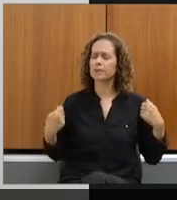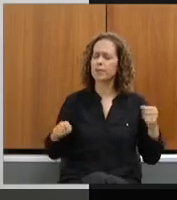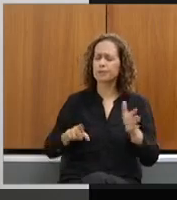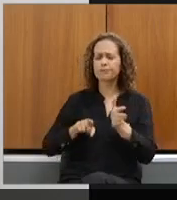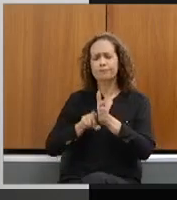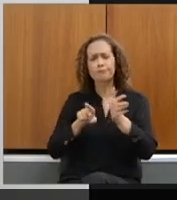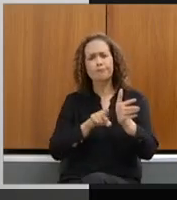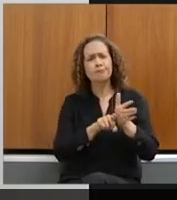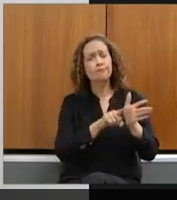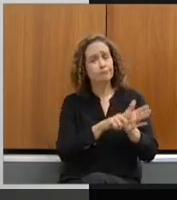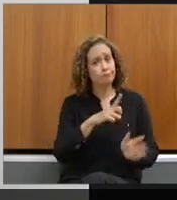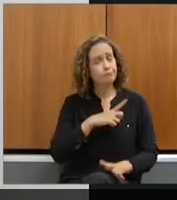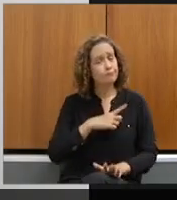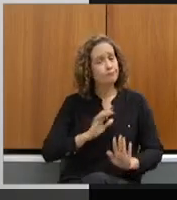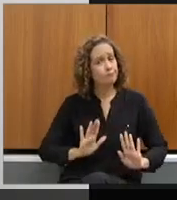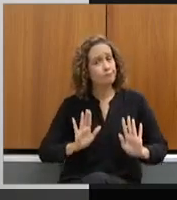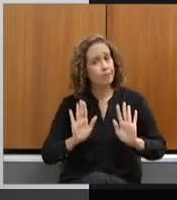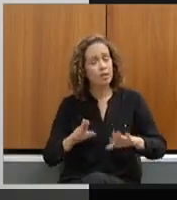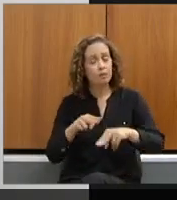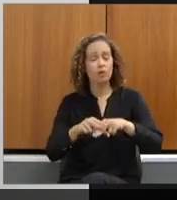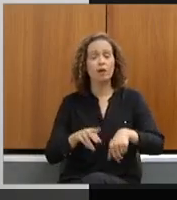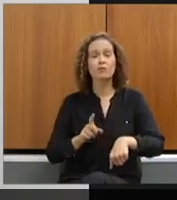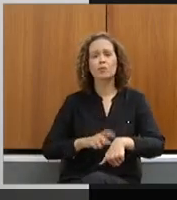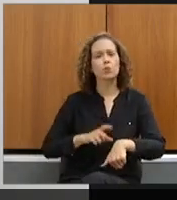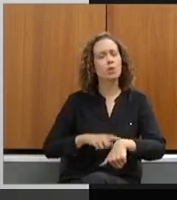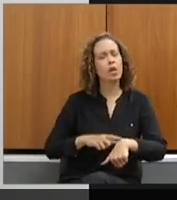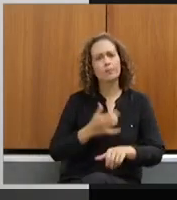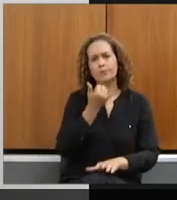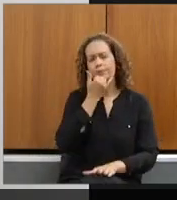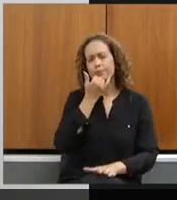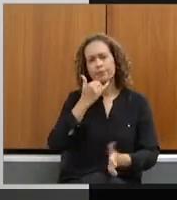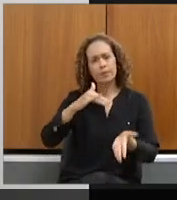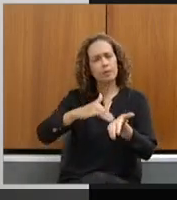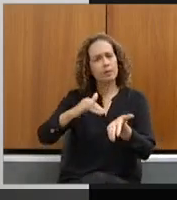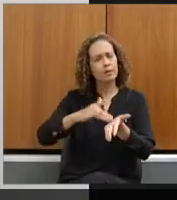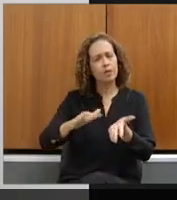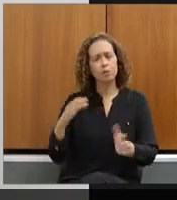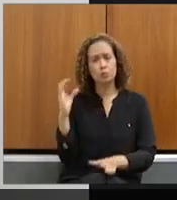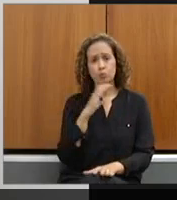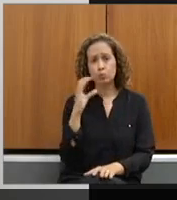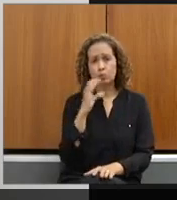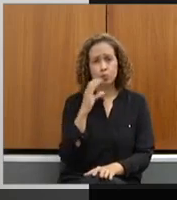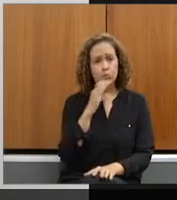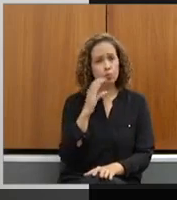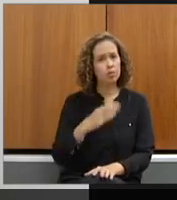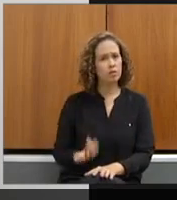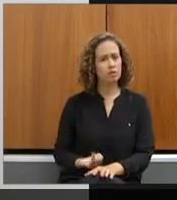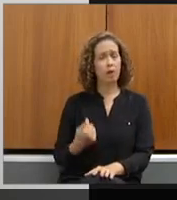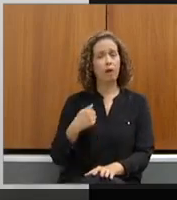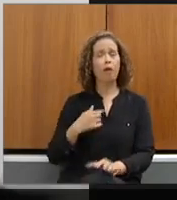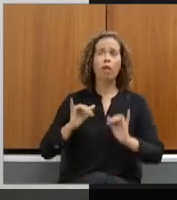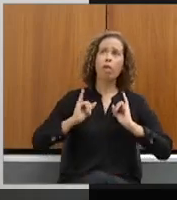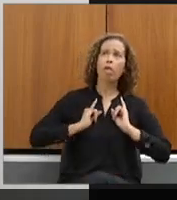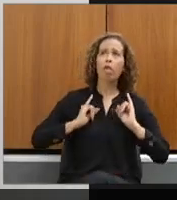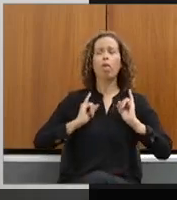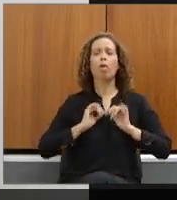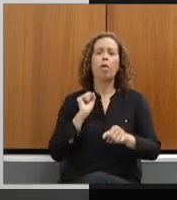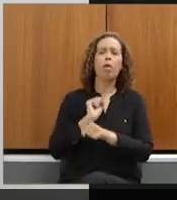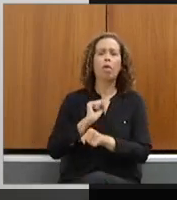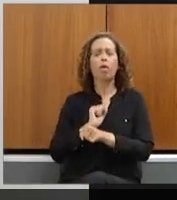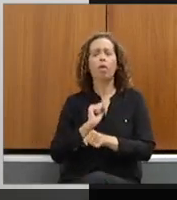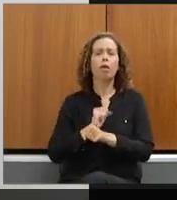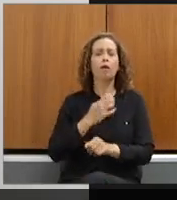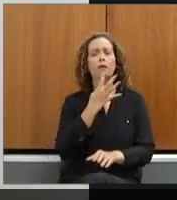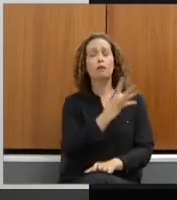questões mas em função do tempo desculpe secretária demência Mas eu não vou ficar esperando